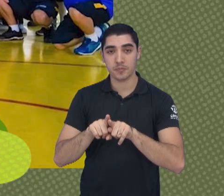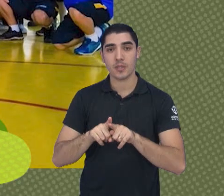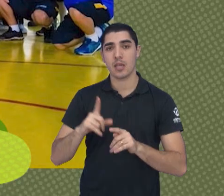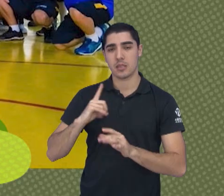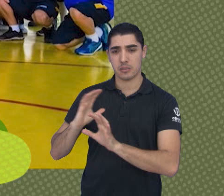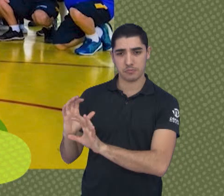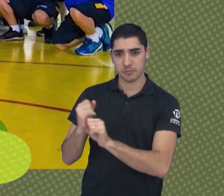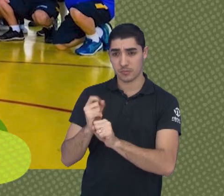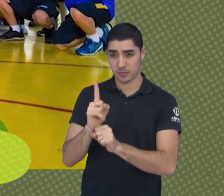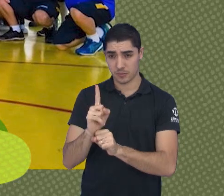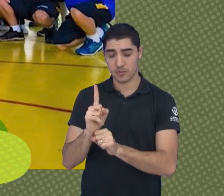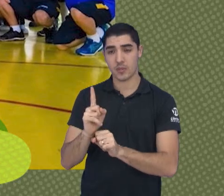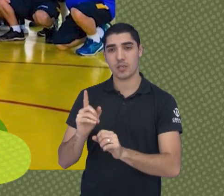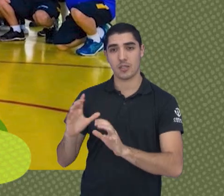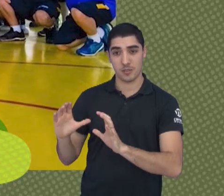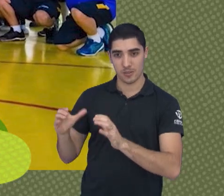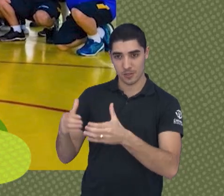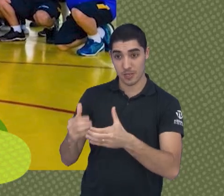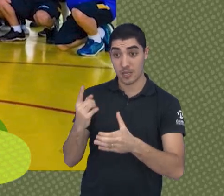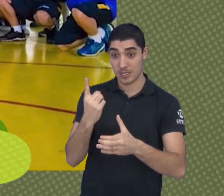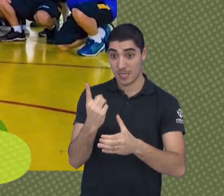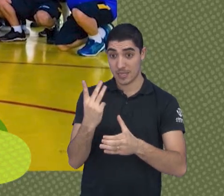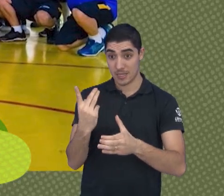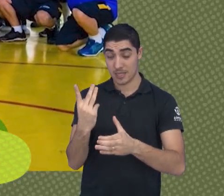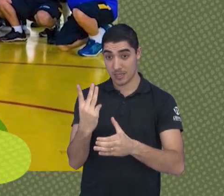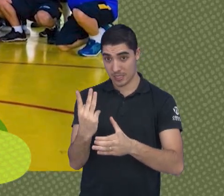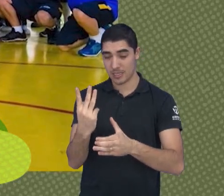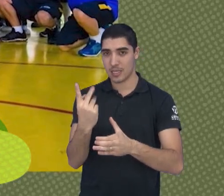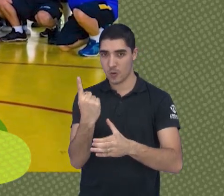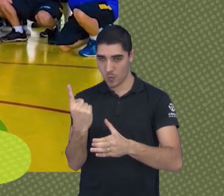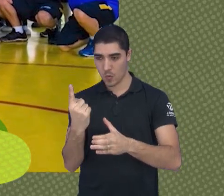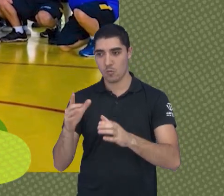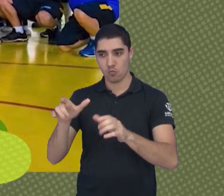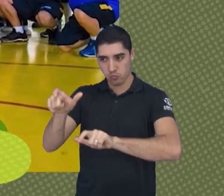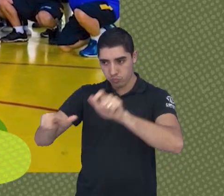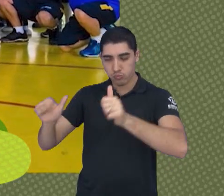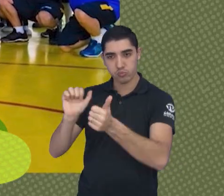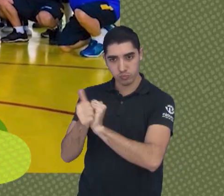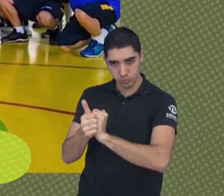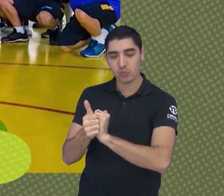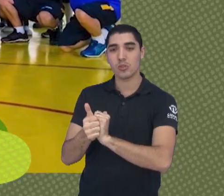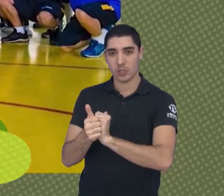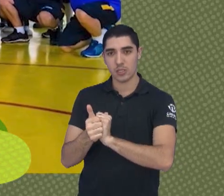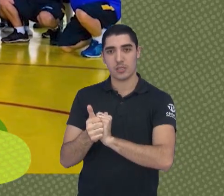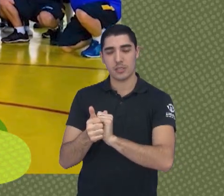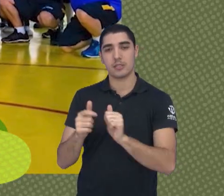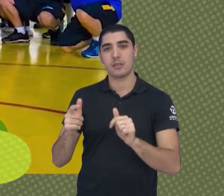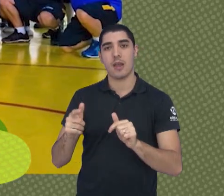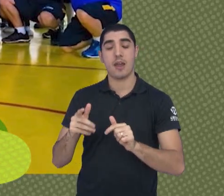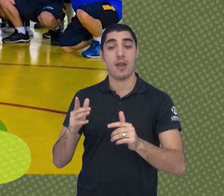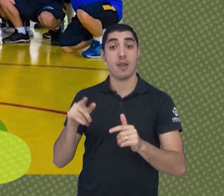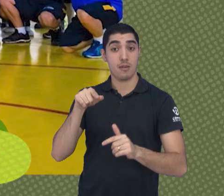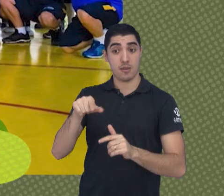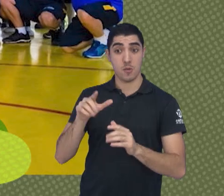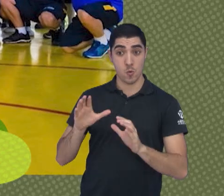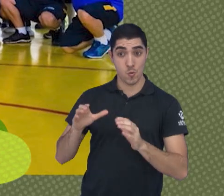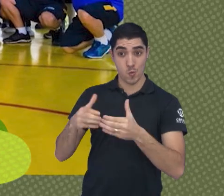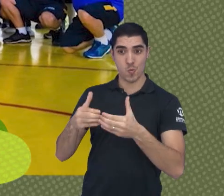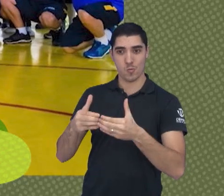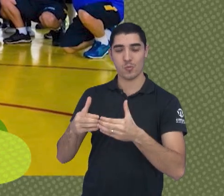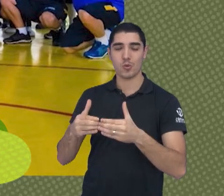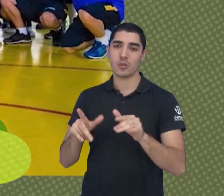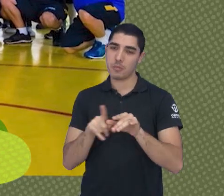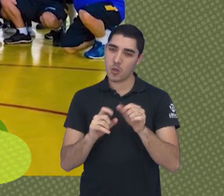pessoas, sendo 131 atletas e 24 membros de comissões técnicas, a equipe de